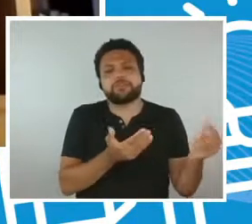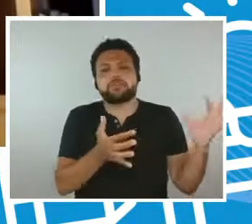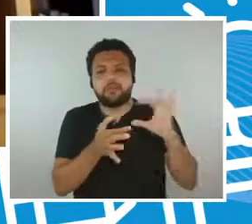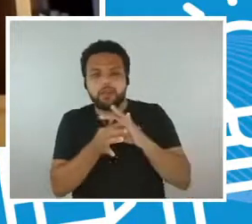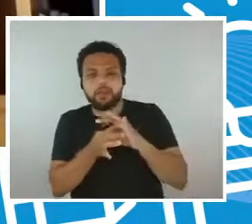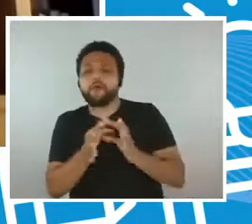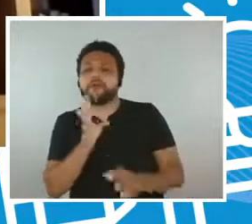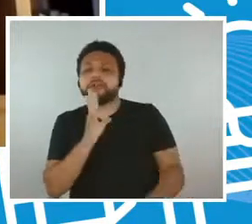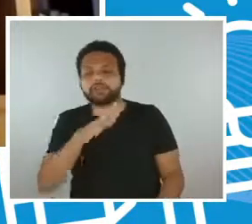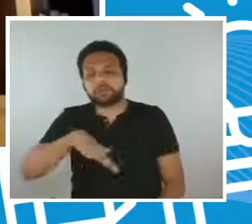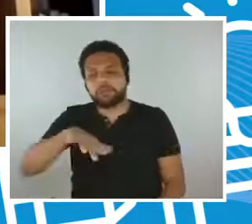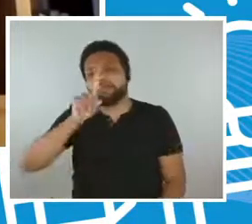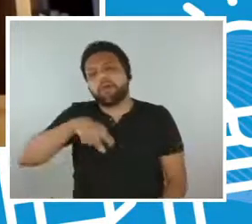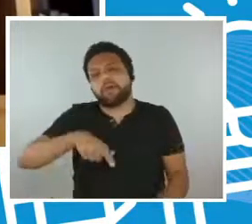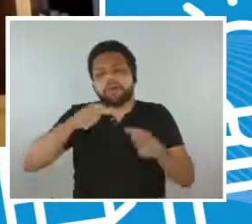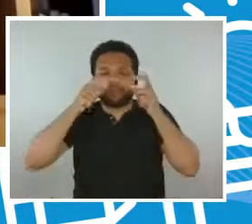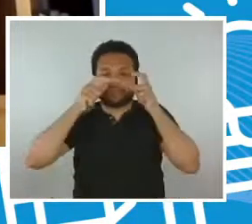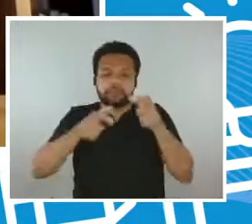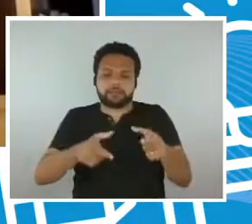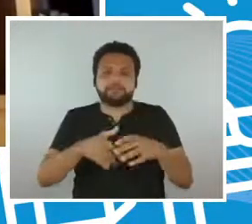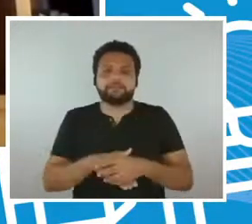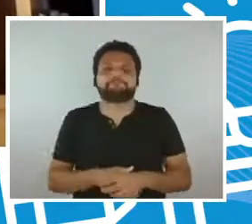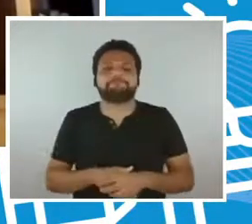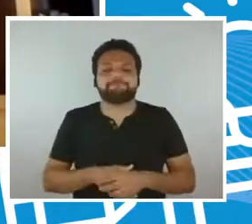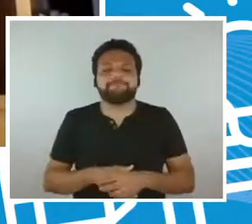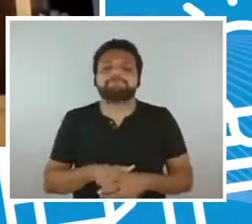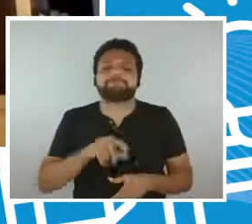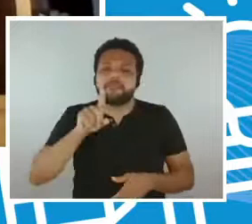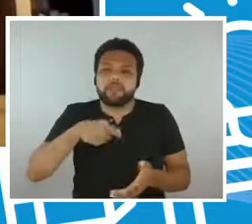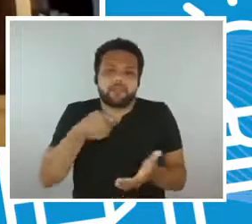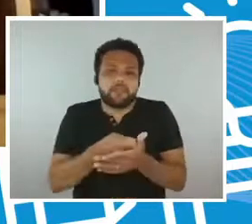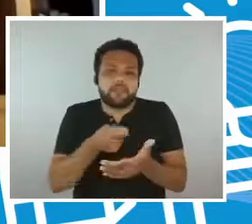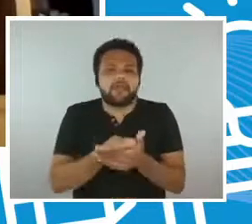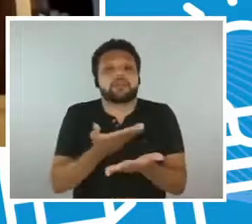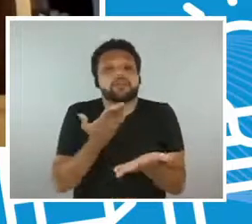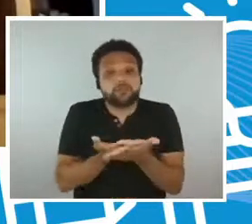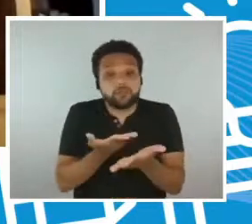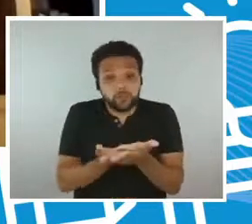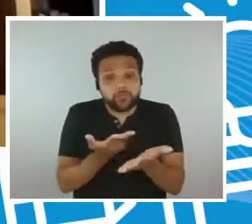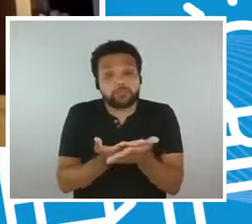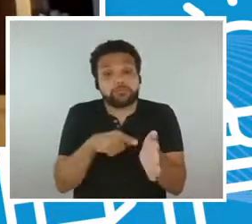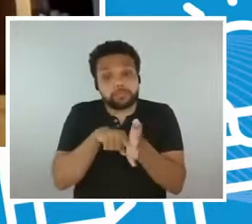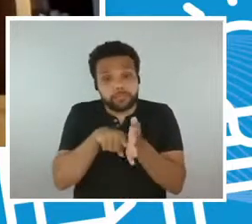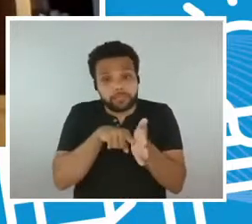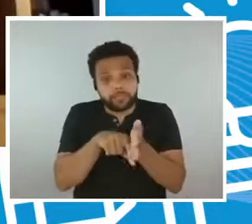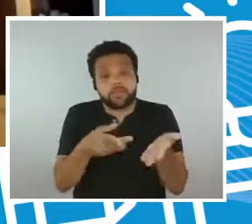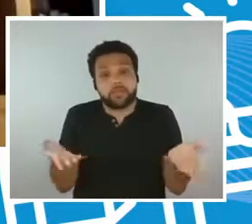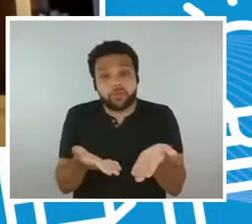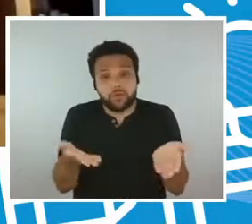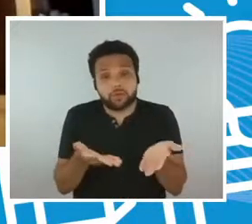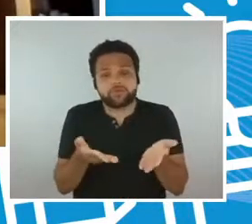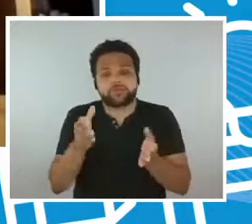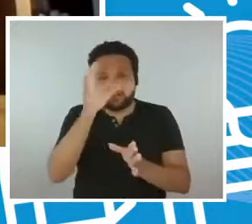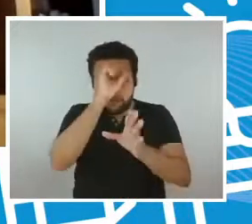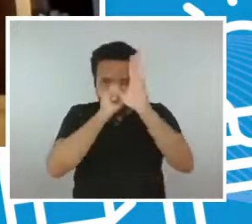interessante. E ela é muito determinante. Os estudos hoje mostram que a aprendizagem